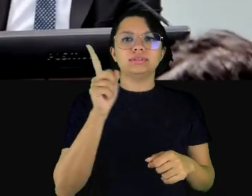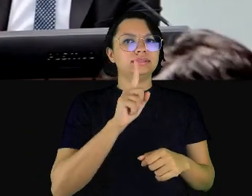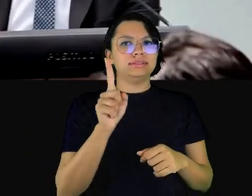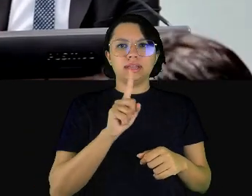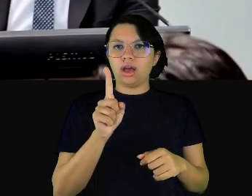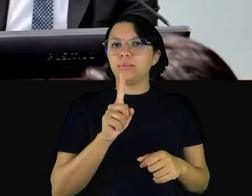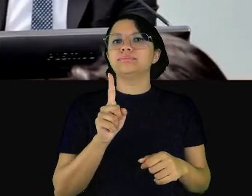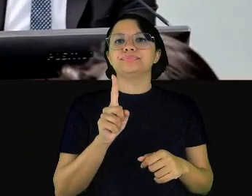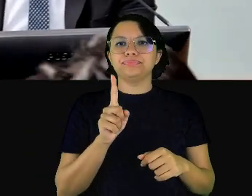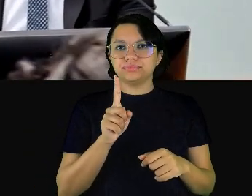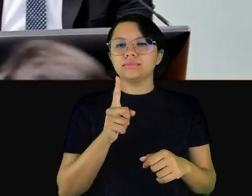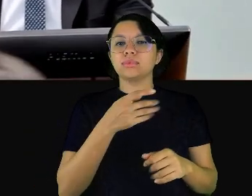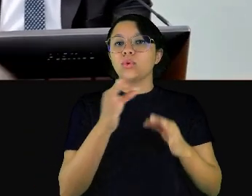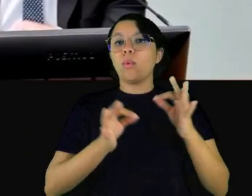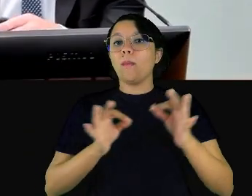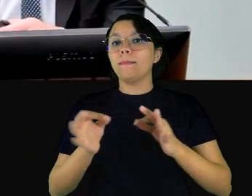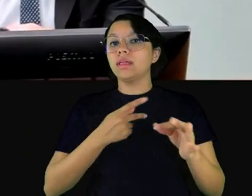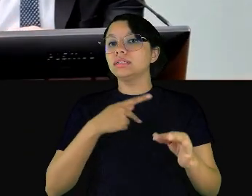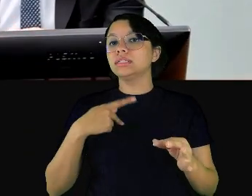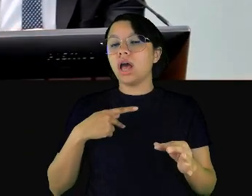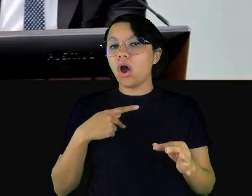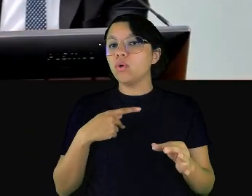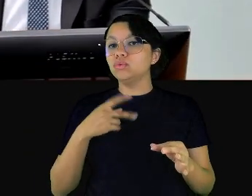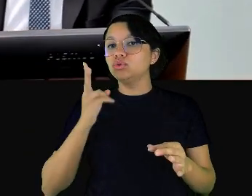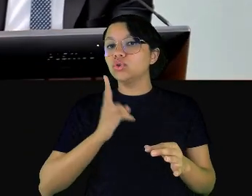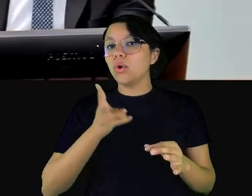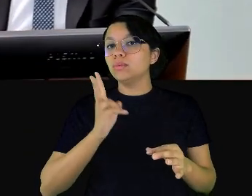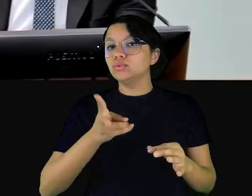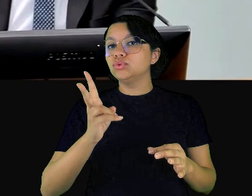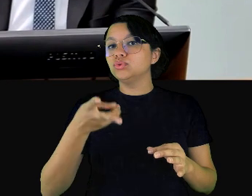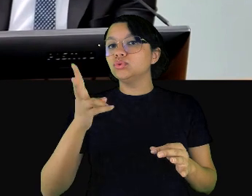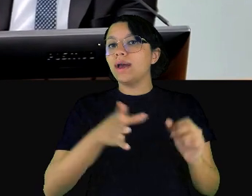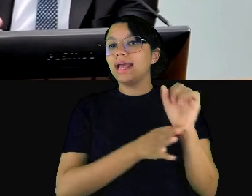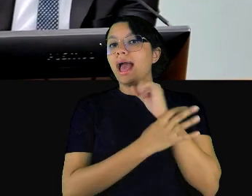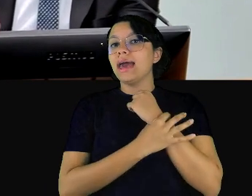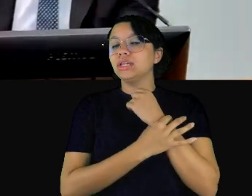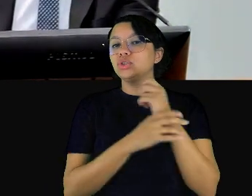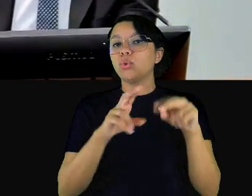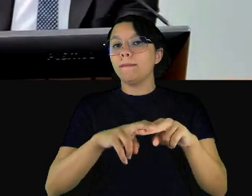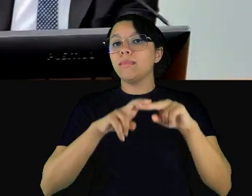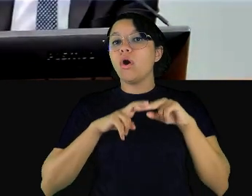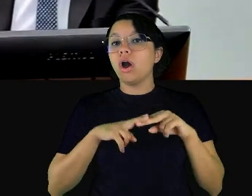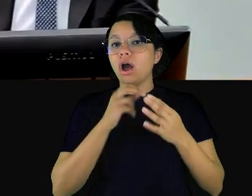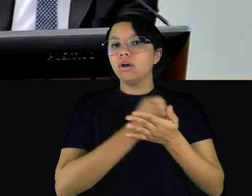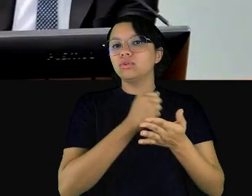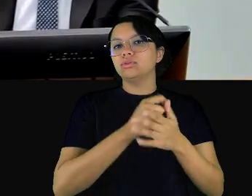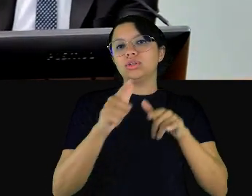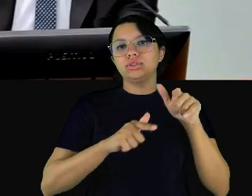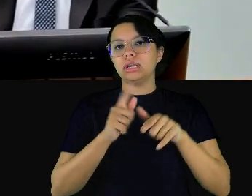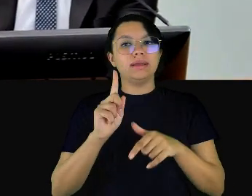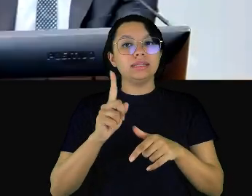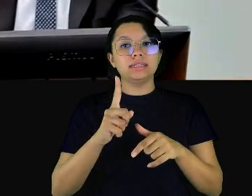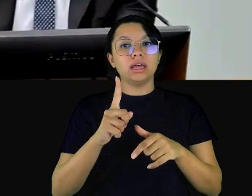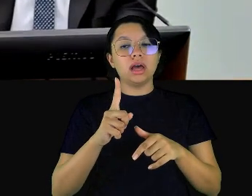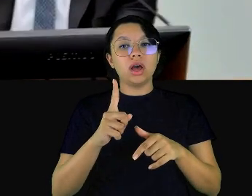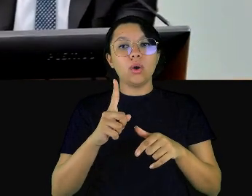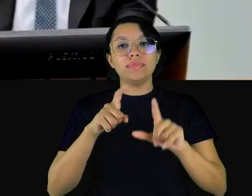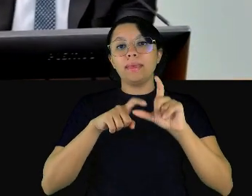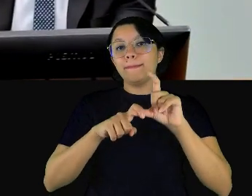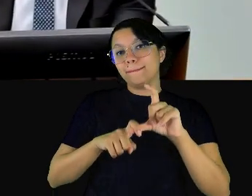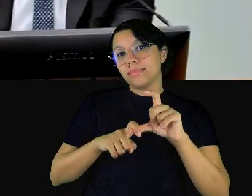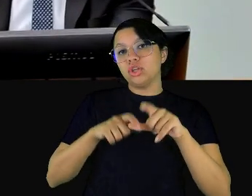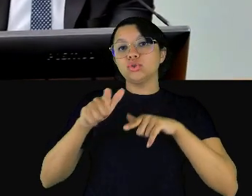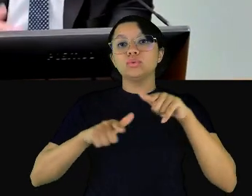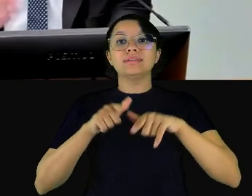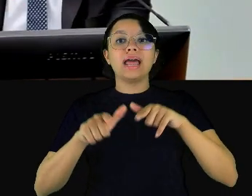com o plano de saúde, ele é garantido em razão do contrato de trabalho e não da prestação de